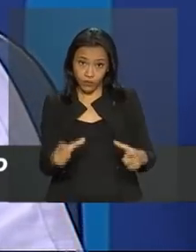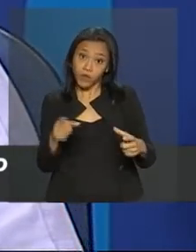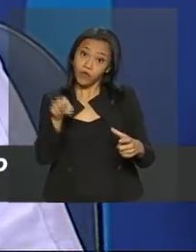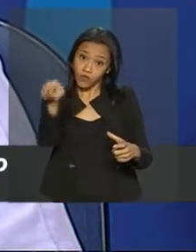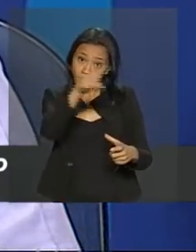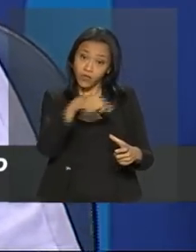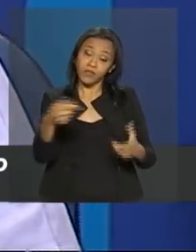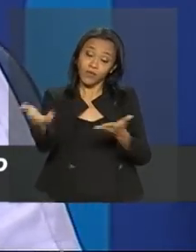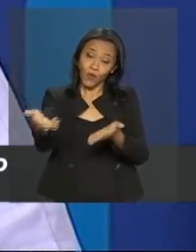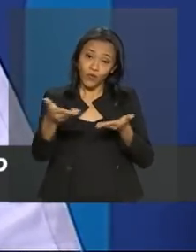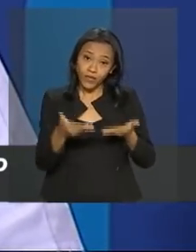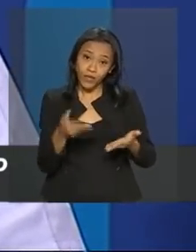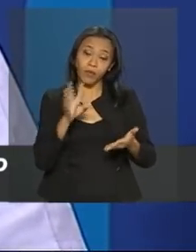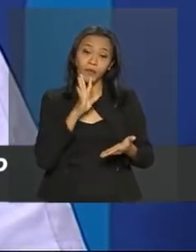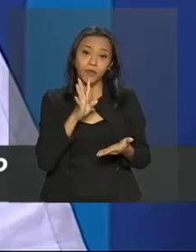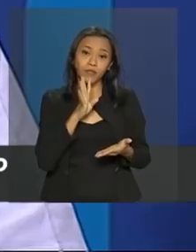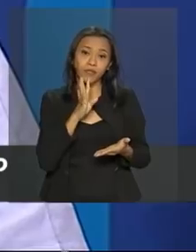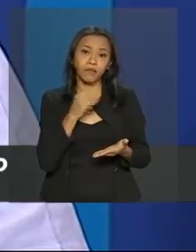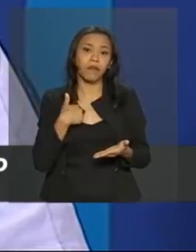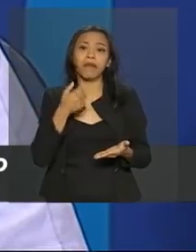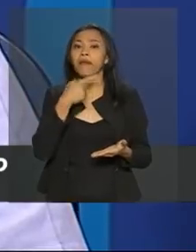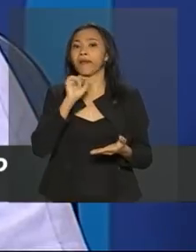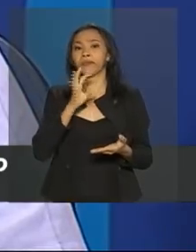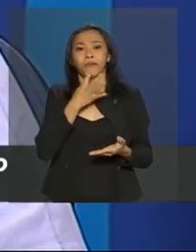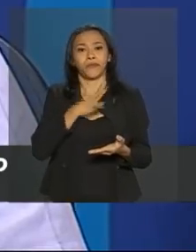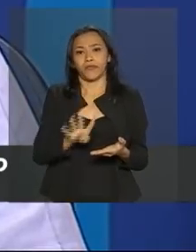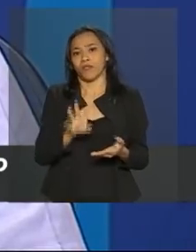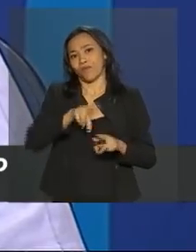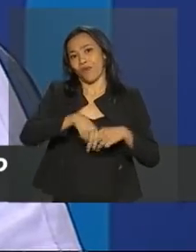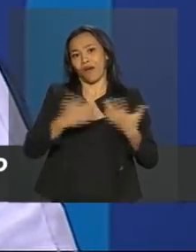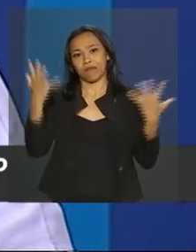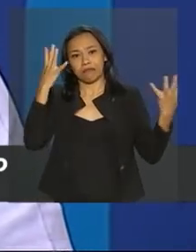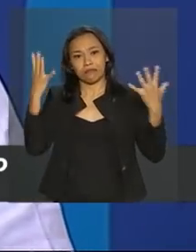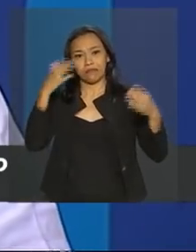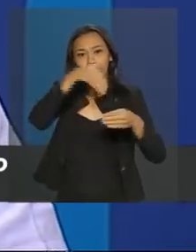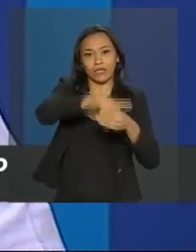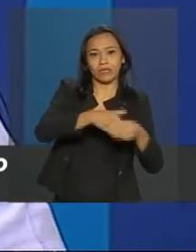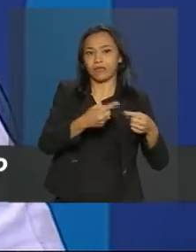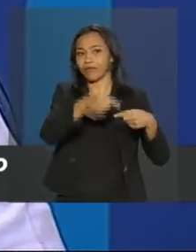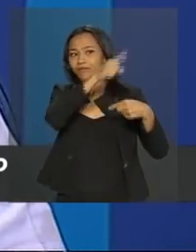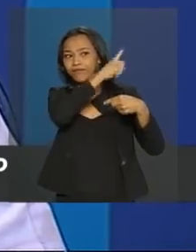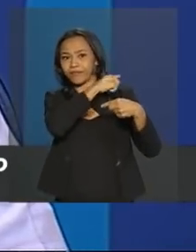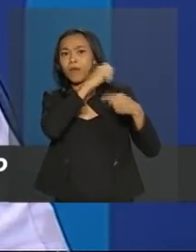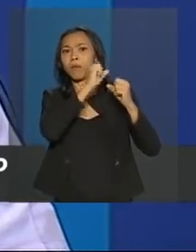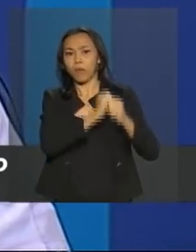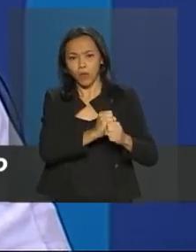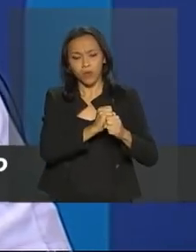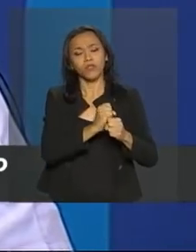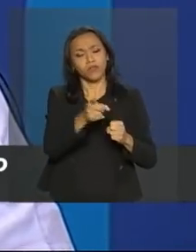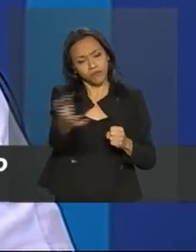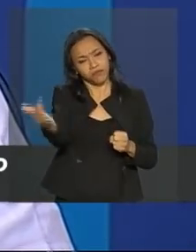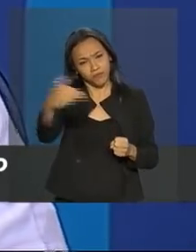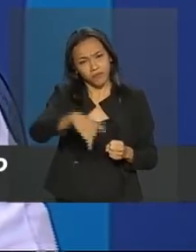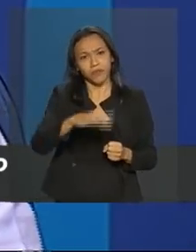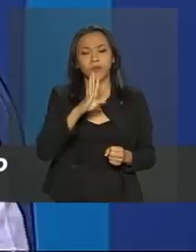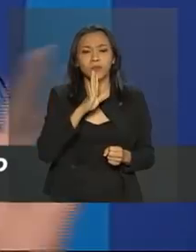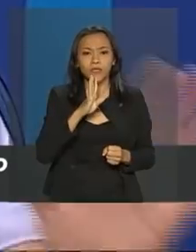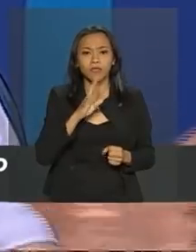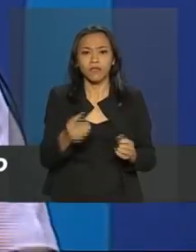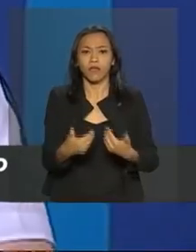convidados a conhecer quem não conheceu por ocasião das eleições poderá conhecer domingo estará funcionando